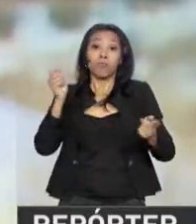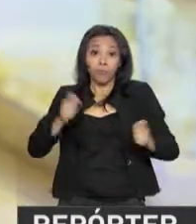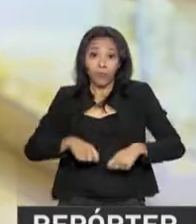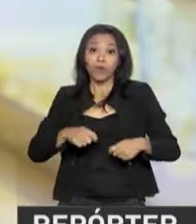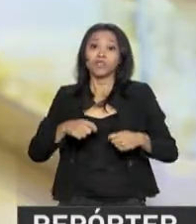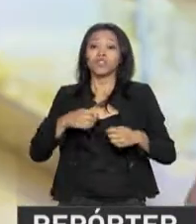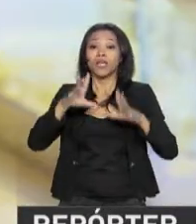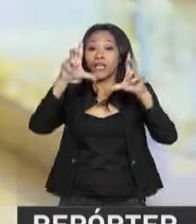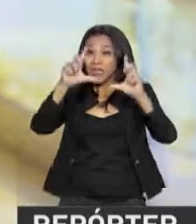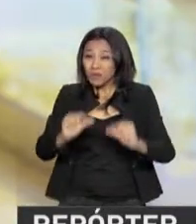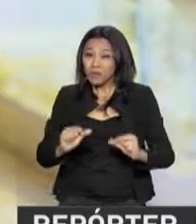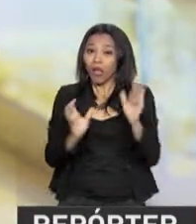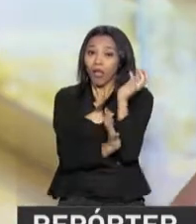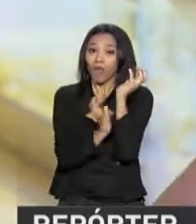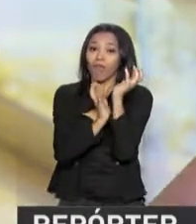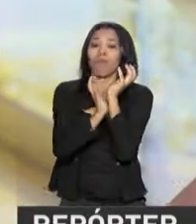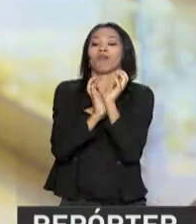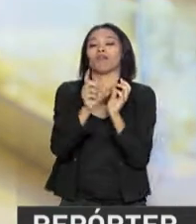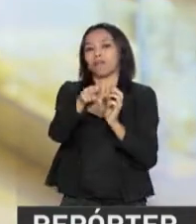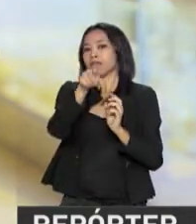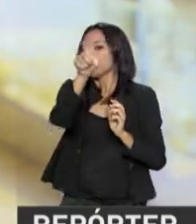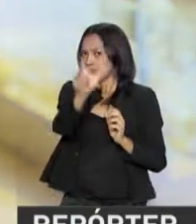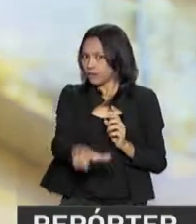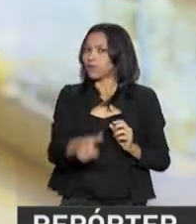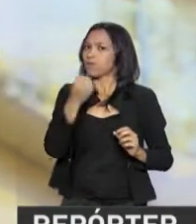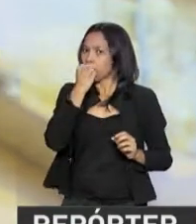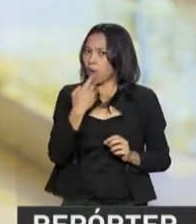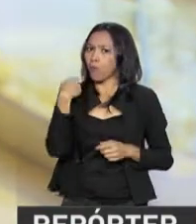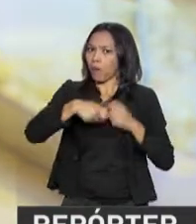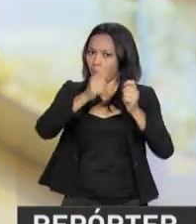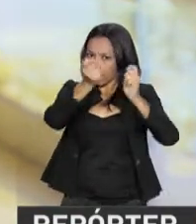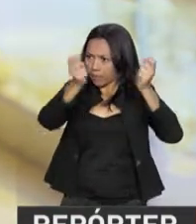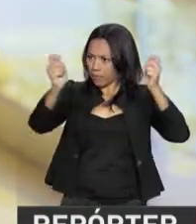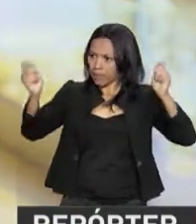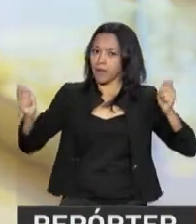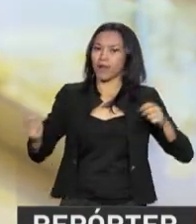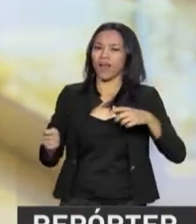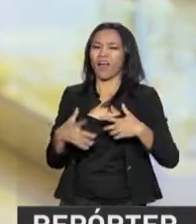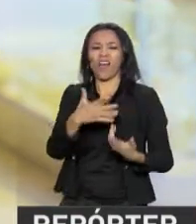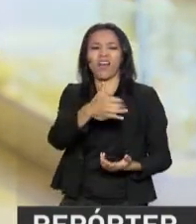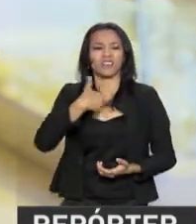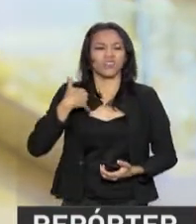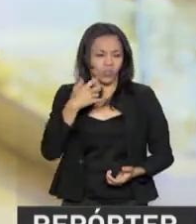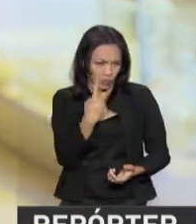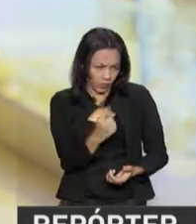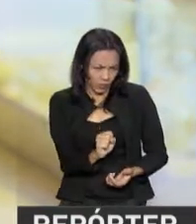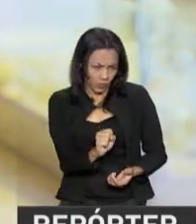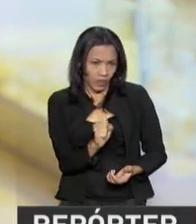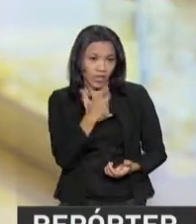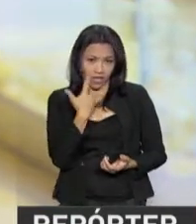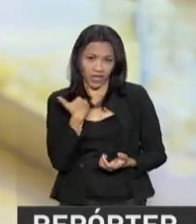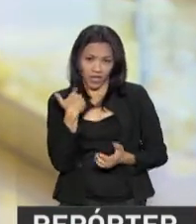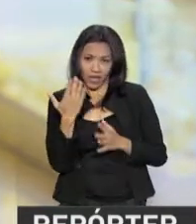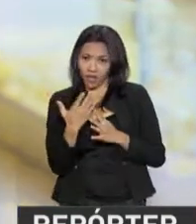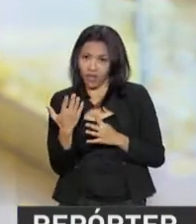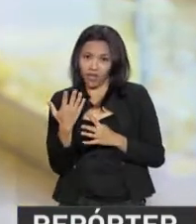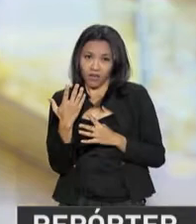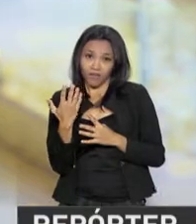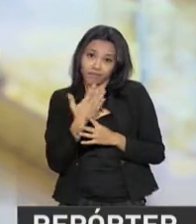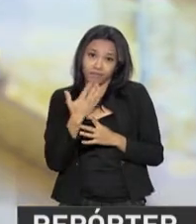idade, mas já possui um histórico de bom pagador. Que o povo vai mais pela idade. Ah, 18 anos quer fazer um crediário, não